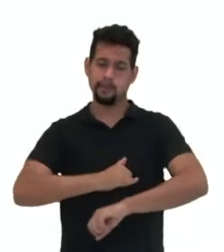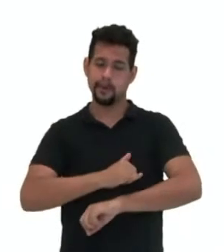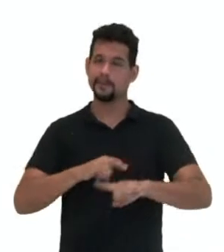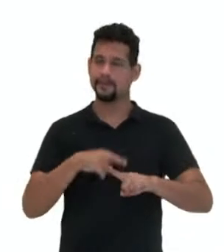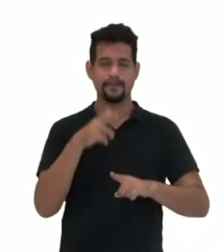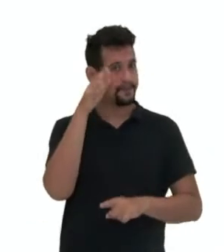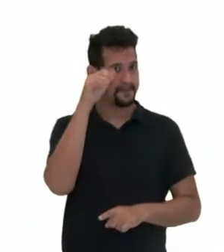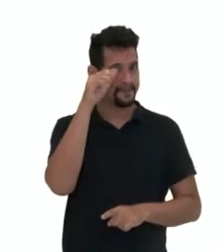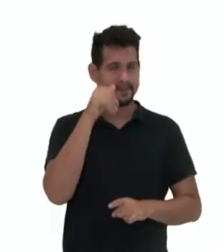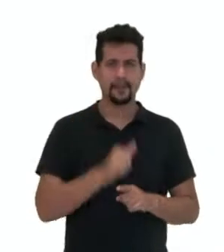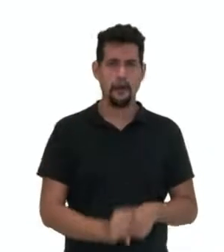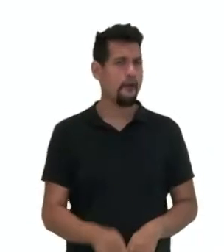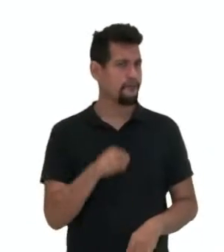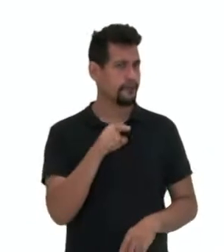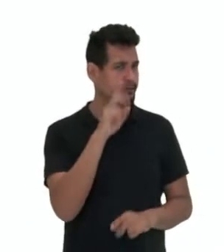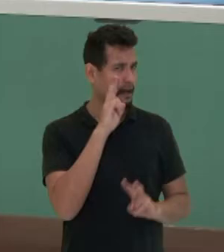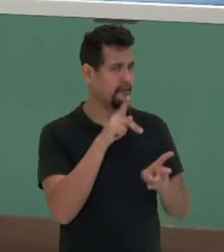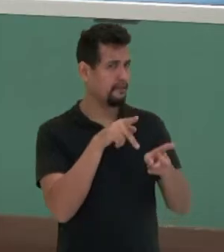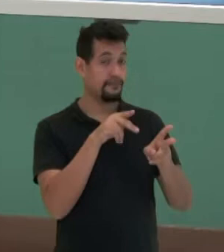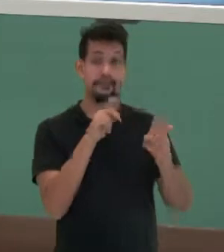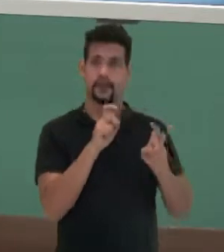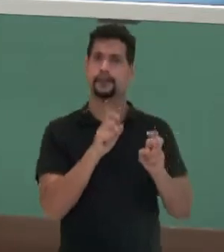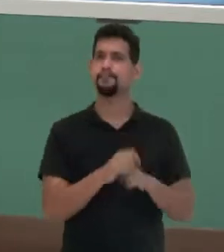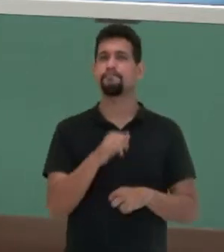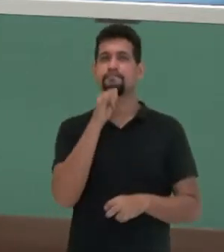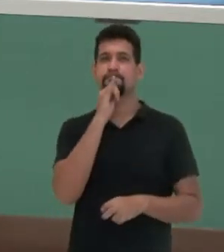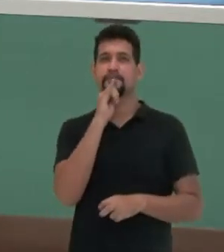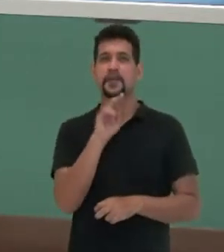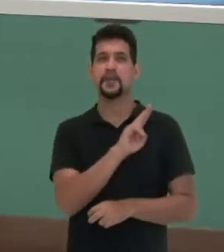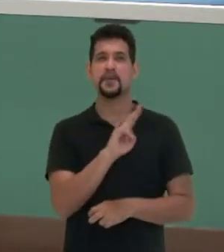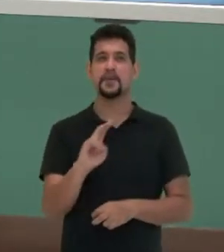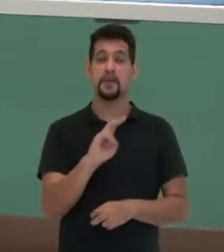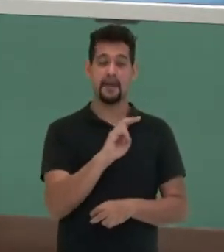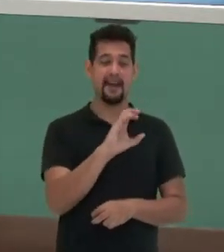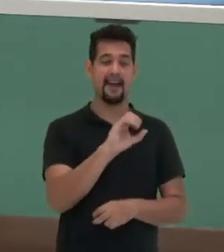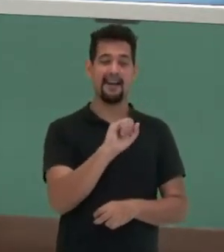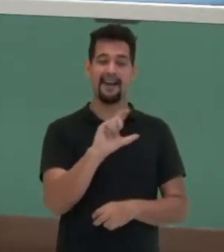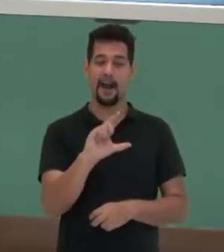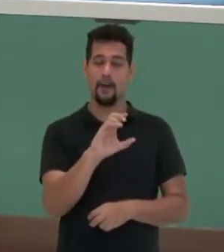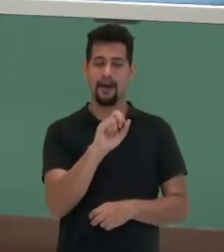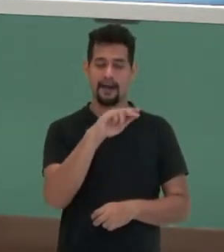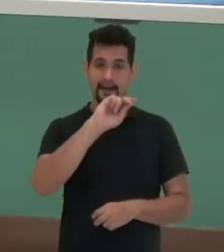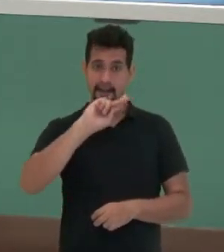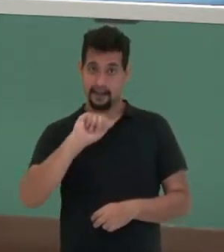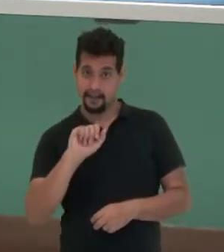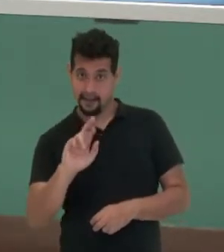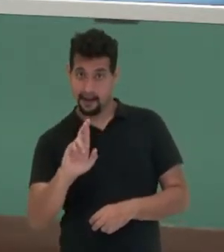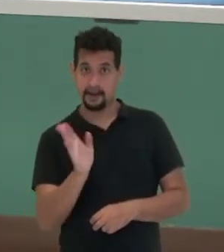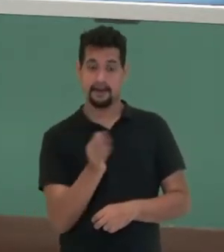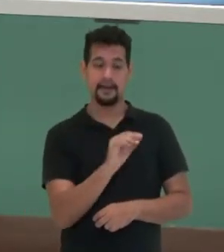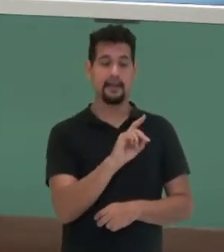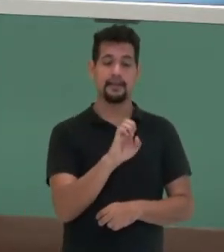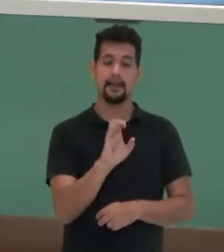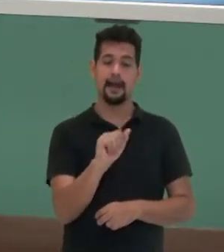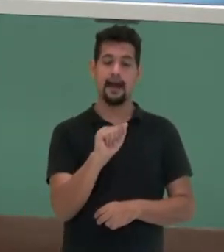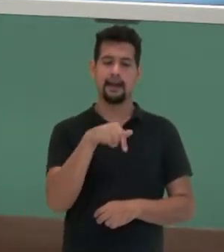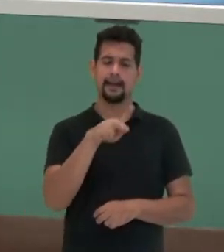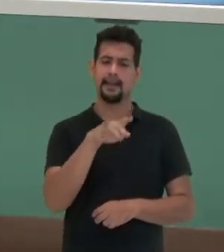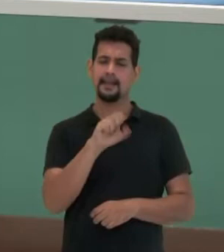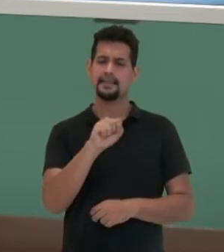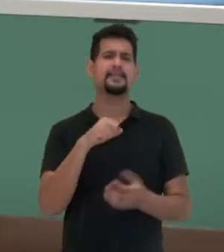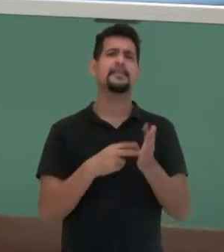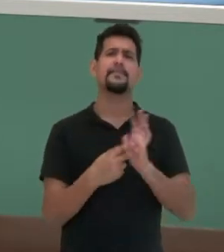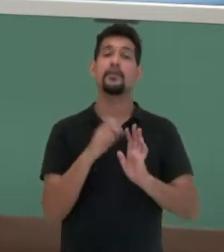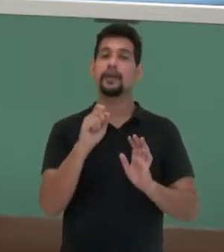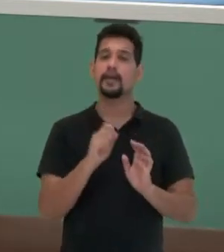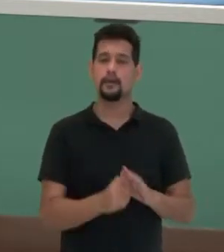Curiosidade: você já deve ter ouvido a expressão calcanhar de Aquiles? Então, essa expressão é utilizada para indicar o ponto fraco